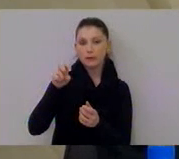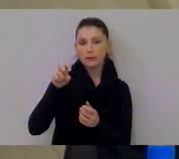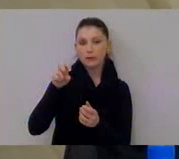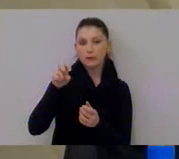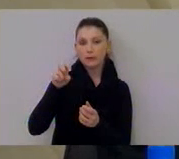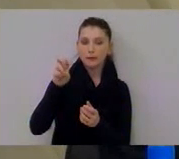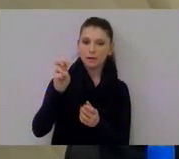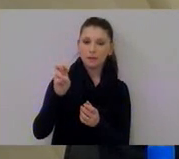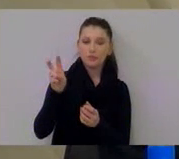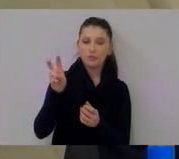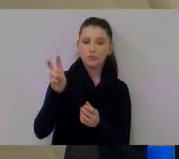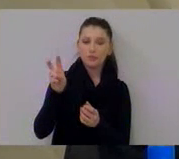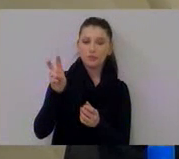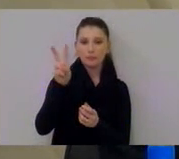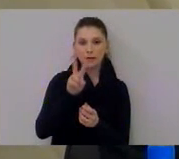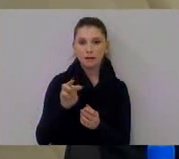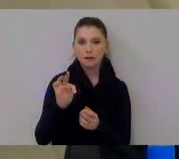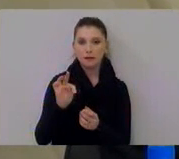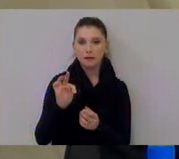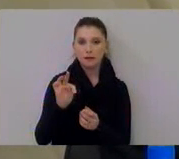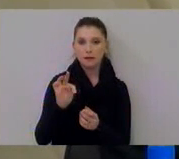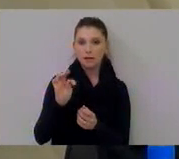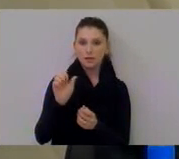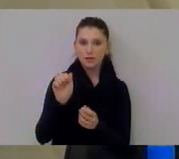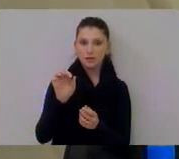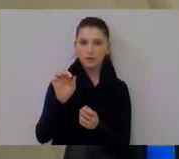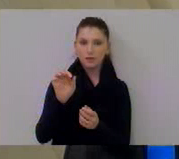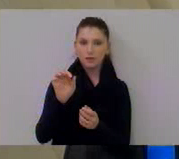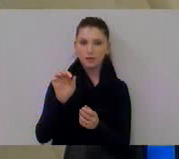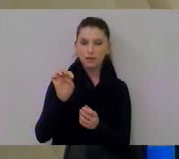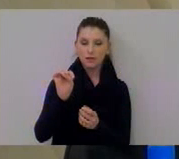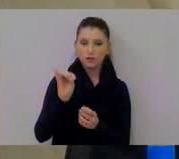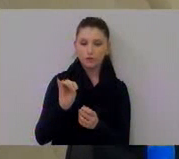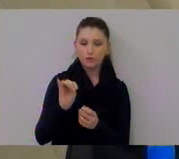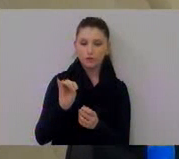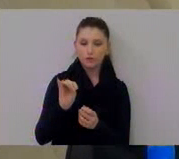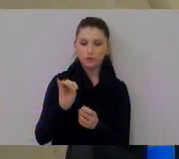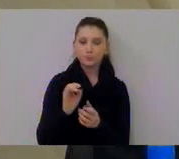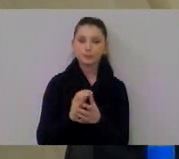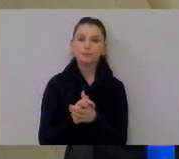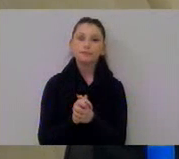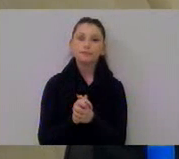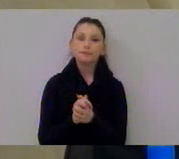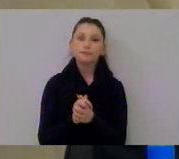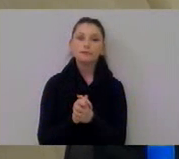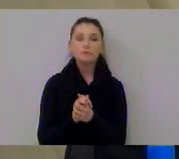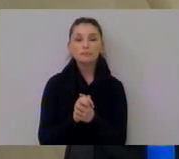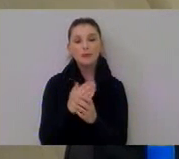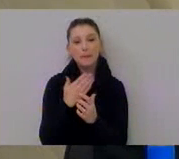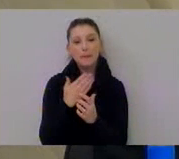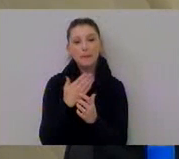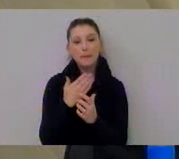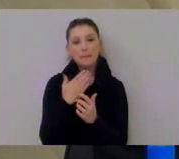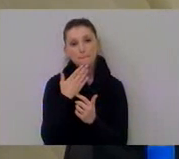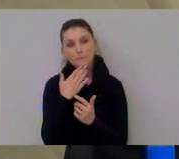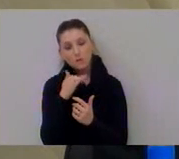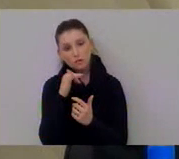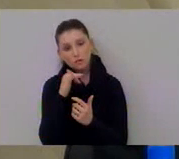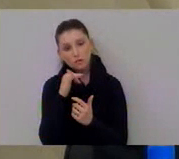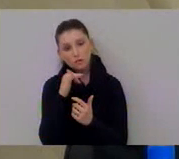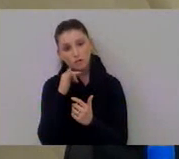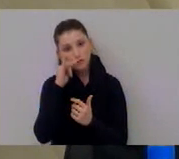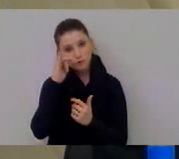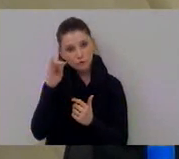vereadora Tatiane Teixeira. Assunto, pedido de informações ao